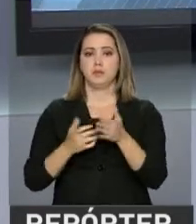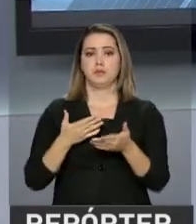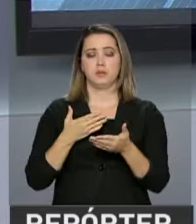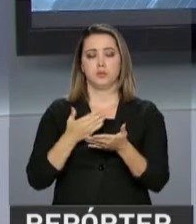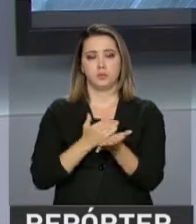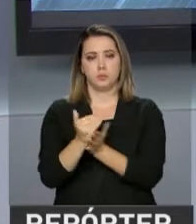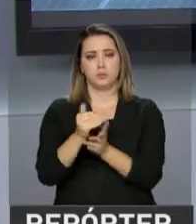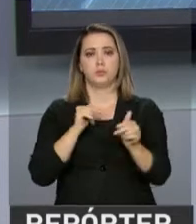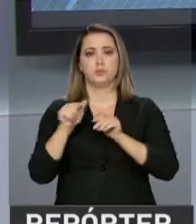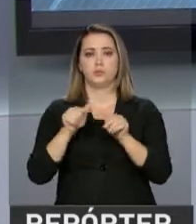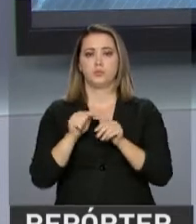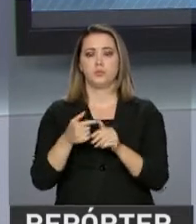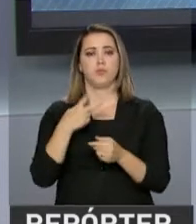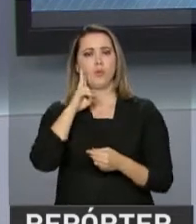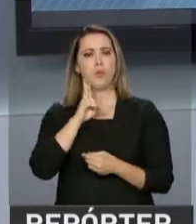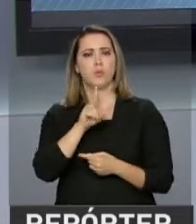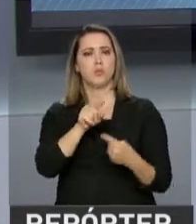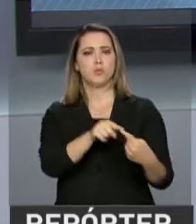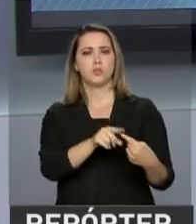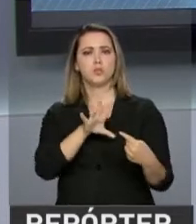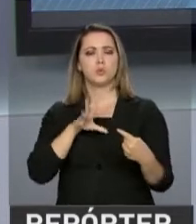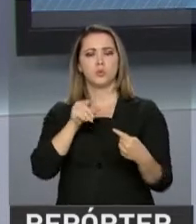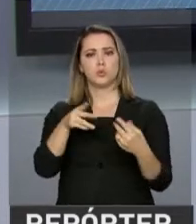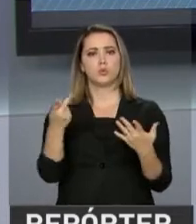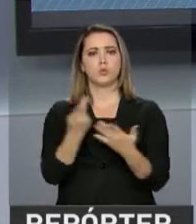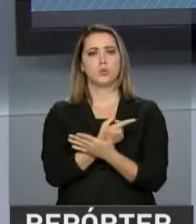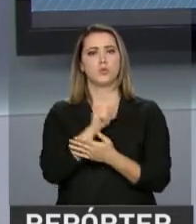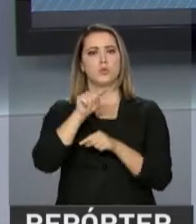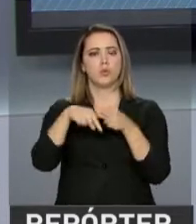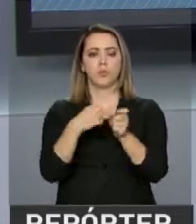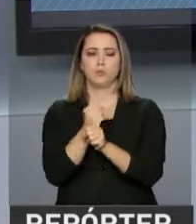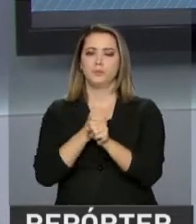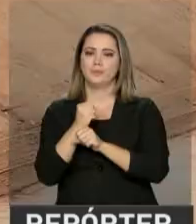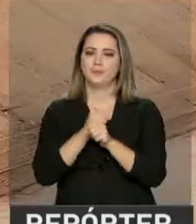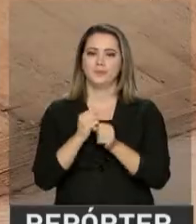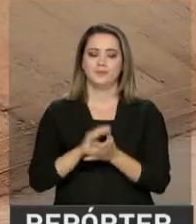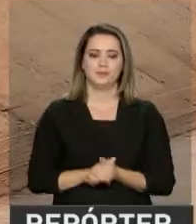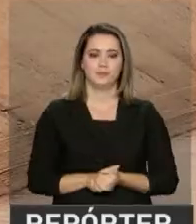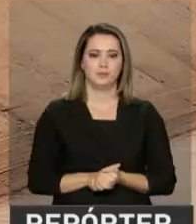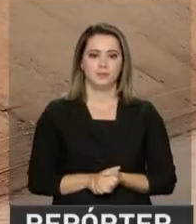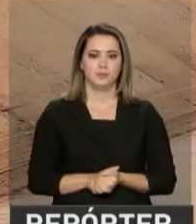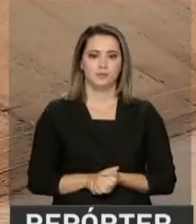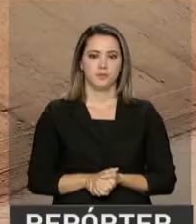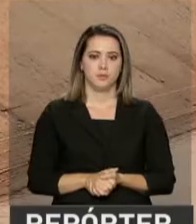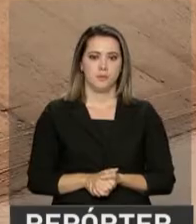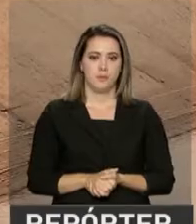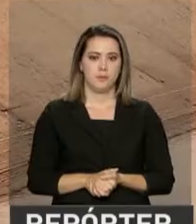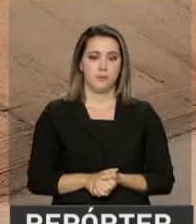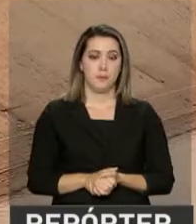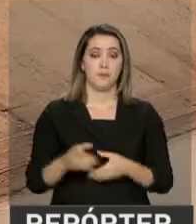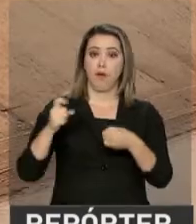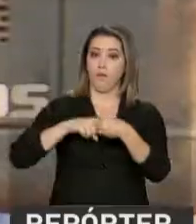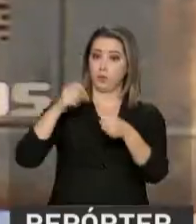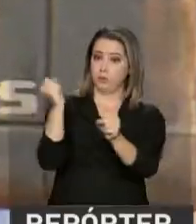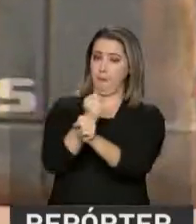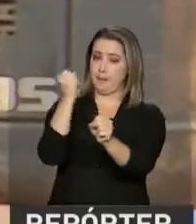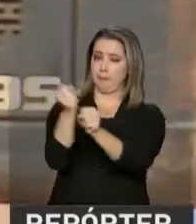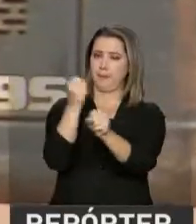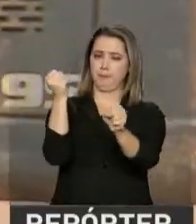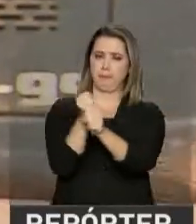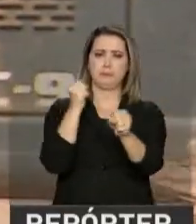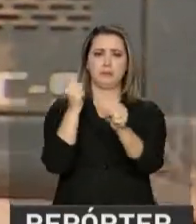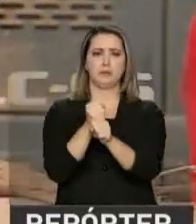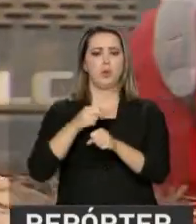trabalhos a previsão é de que tudo esteja pronto até o ano que vem a retomada das obras do eixo norte